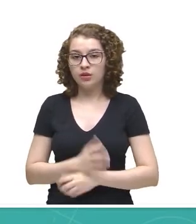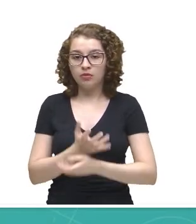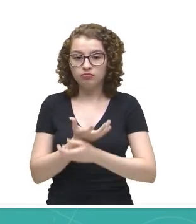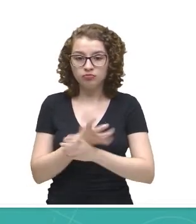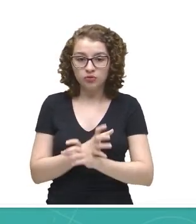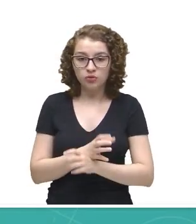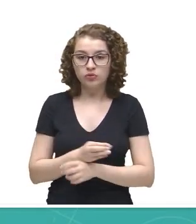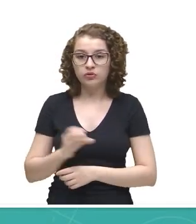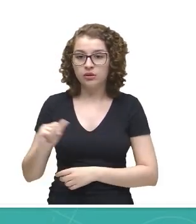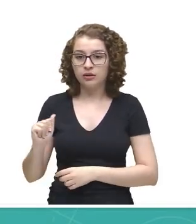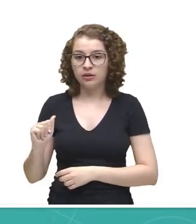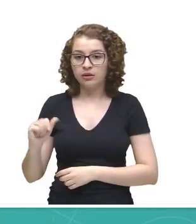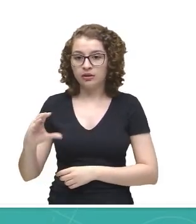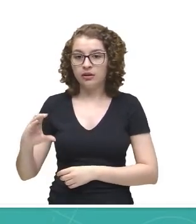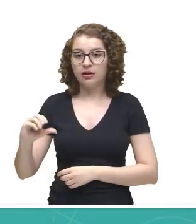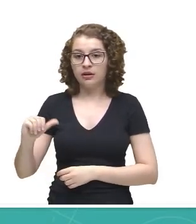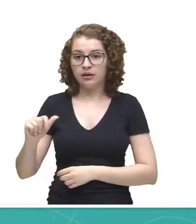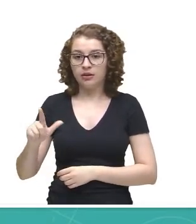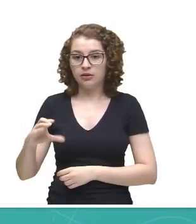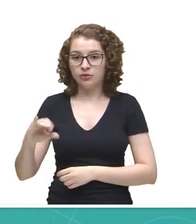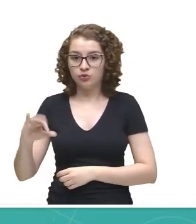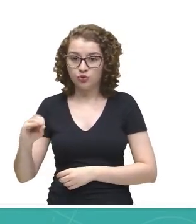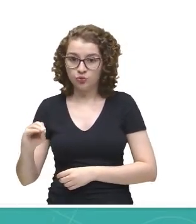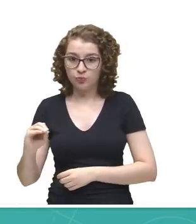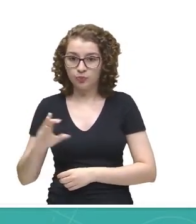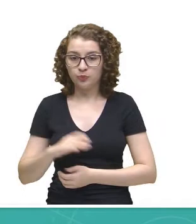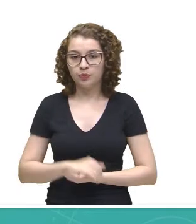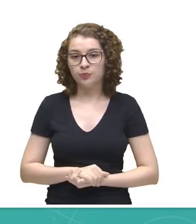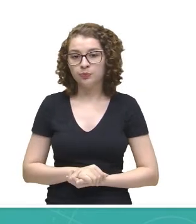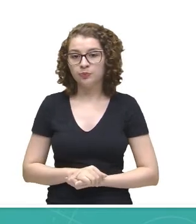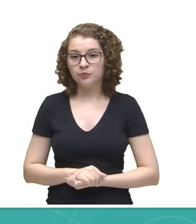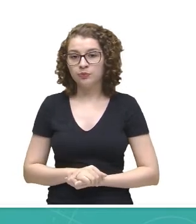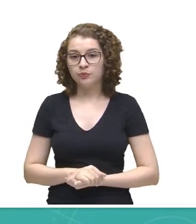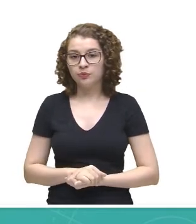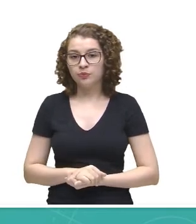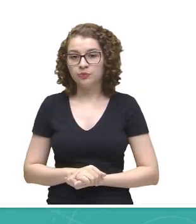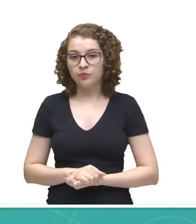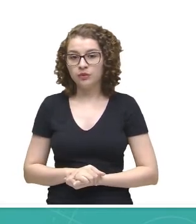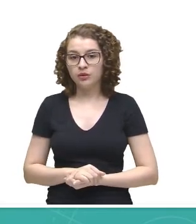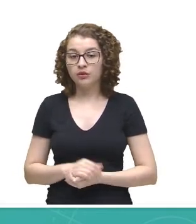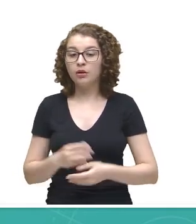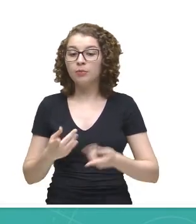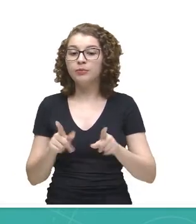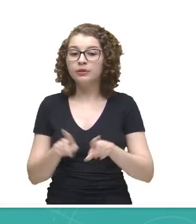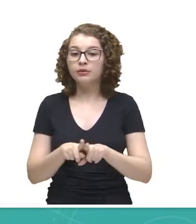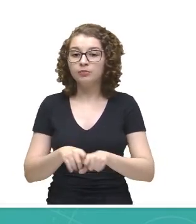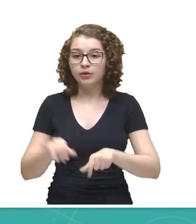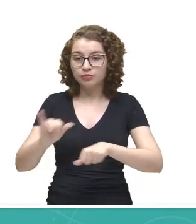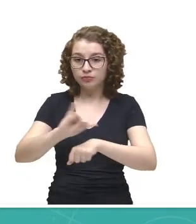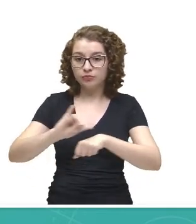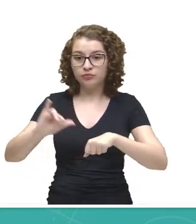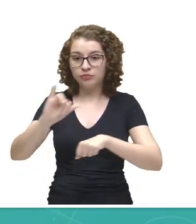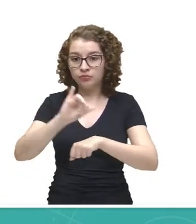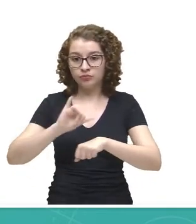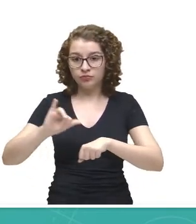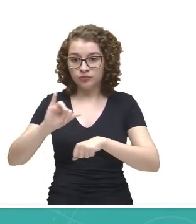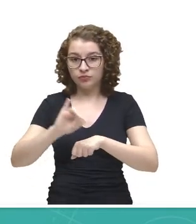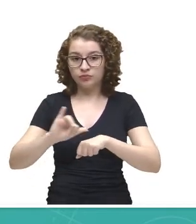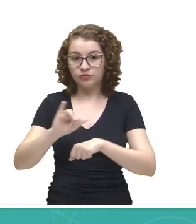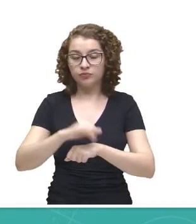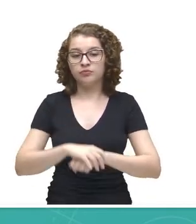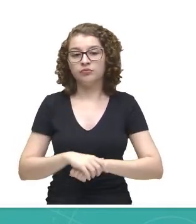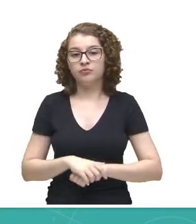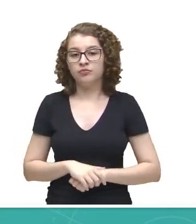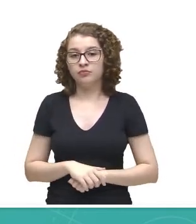cálcio na sua composição. Temos também a presença do tecido adiposo, que está relacionado ali com as gorduras, né,